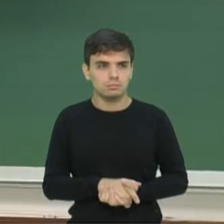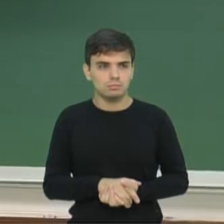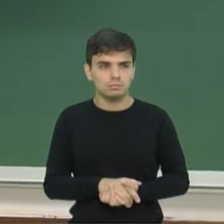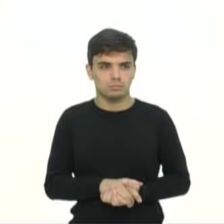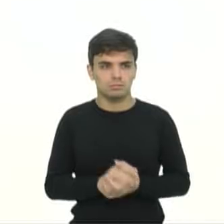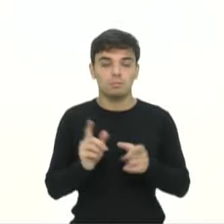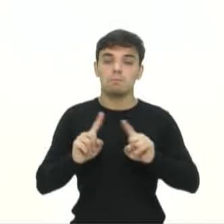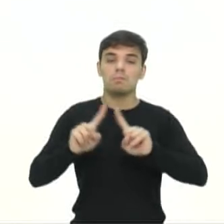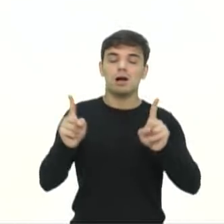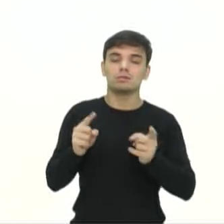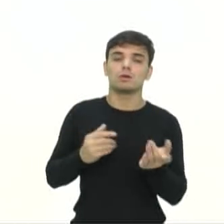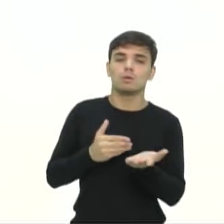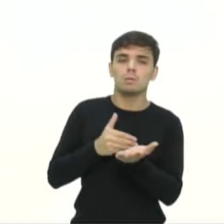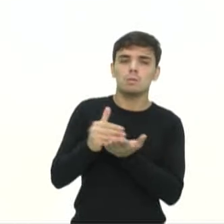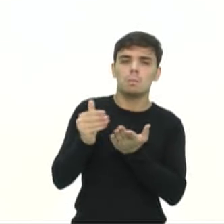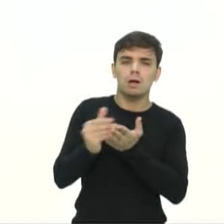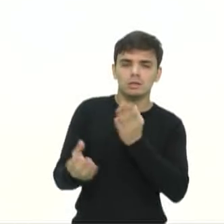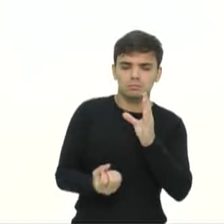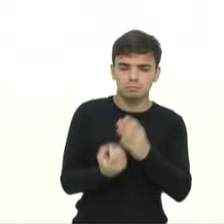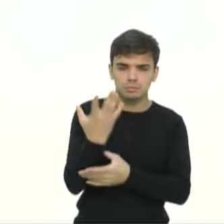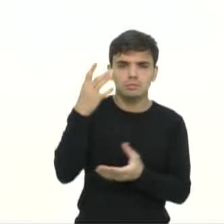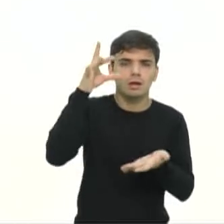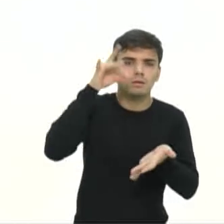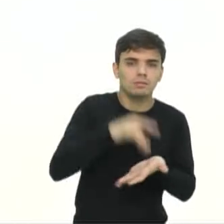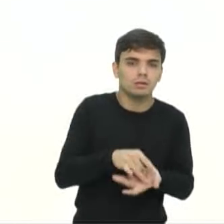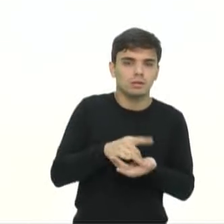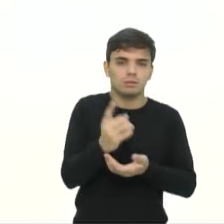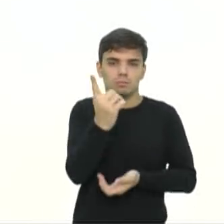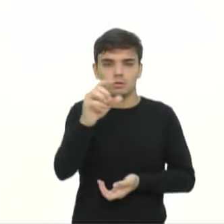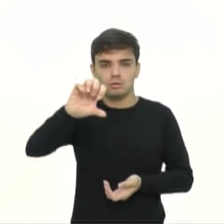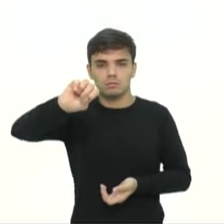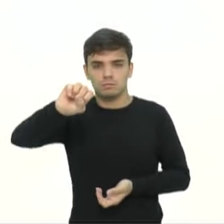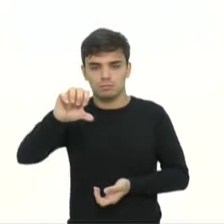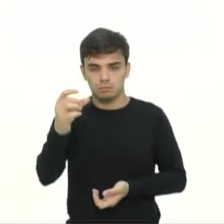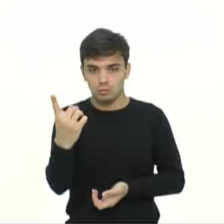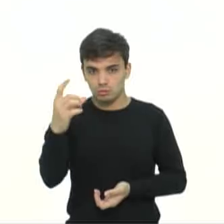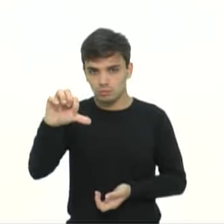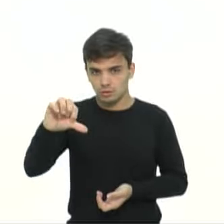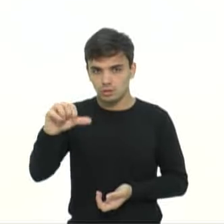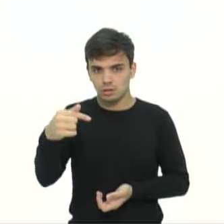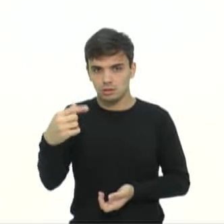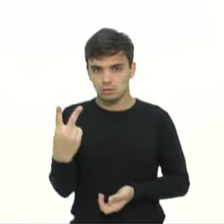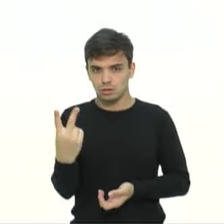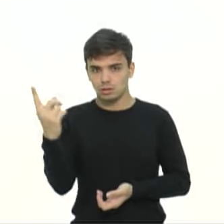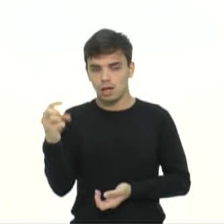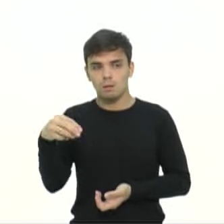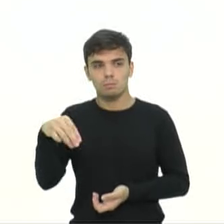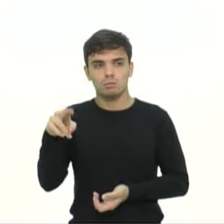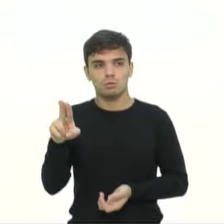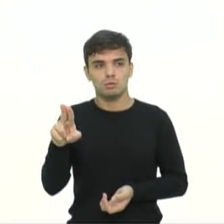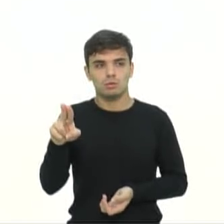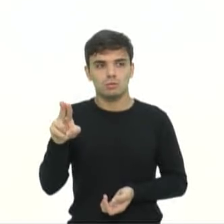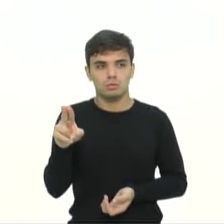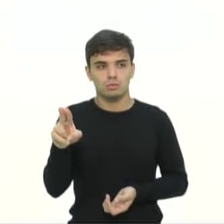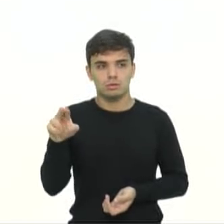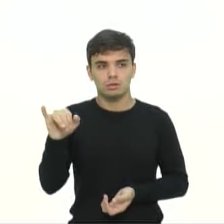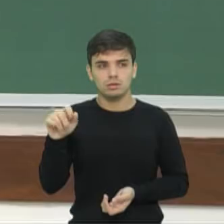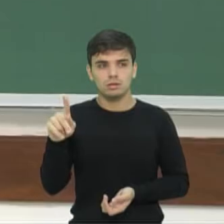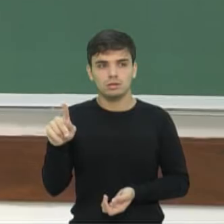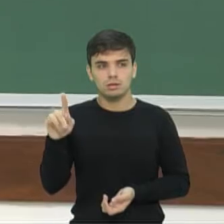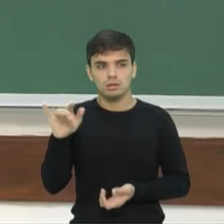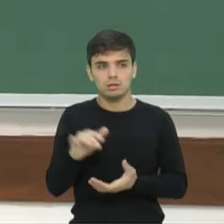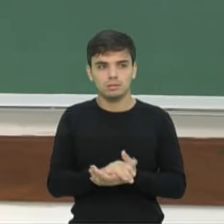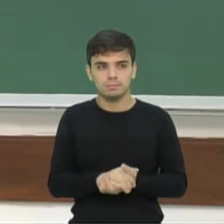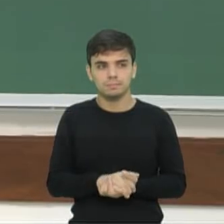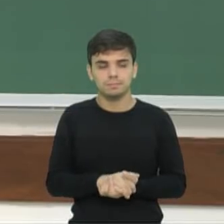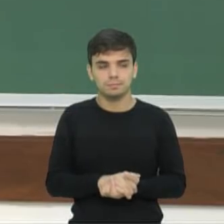somente estreia oficial, com premiação, em 1972, em Munique. Então, é demonstrado e depois, em Munique,